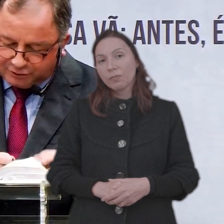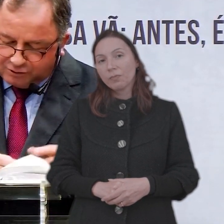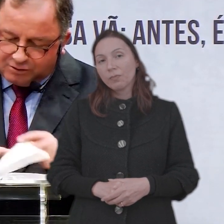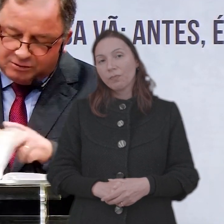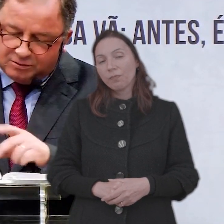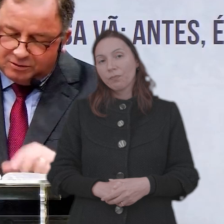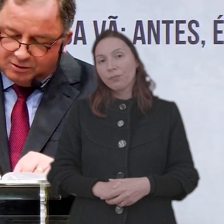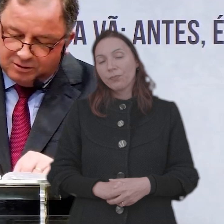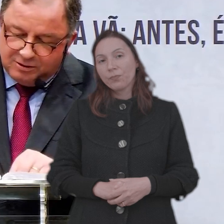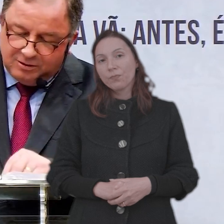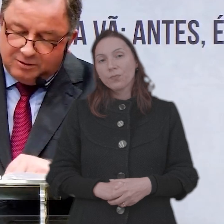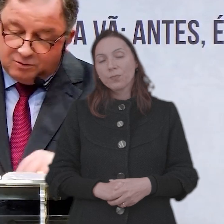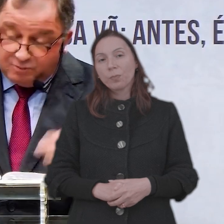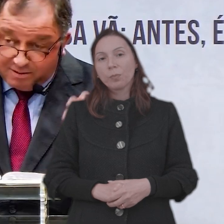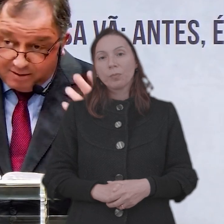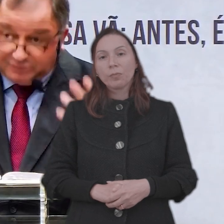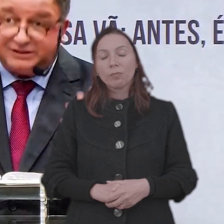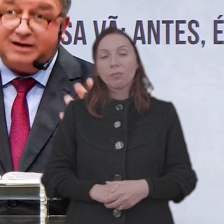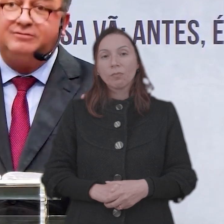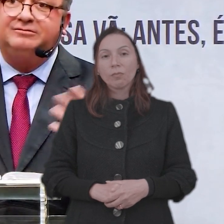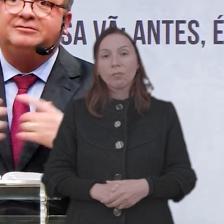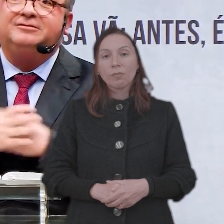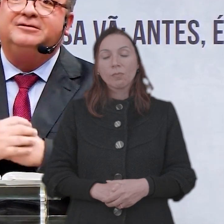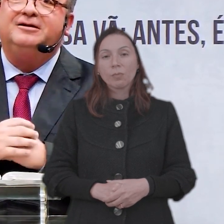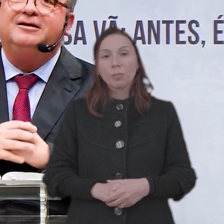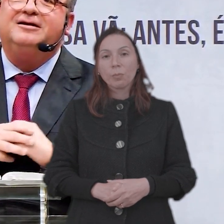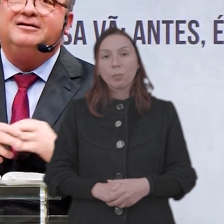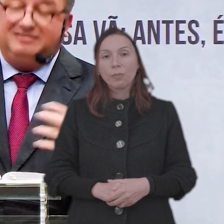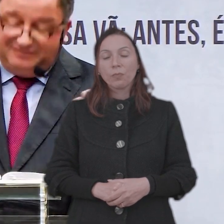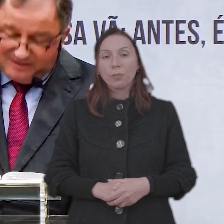como pastor, como irmão seu,